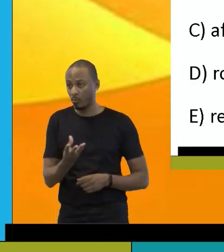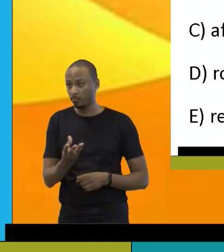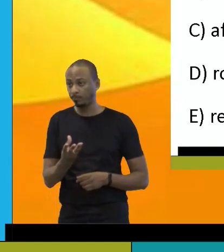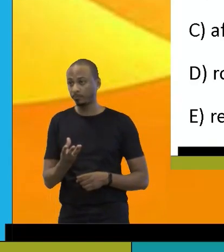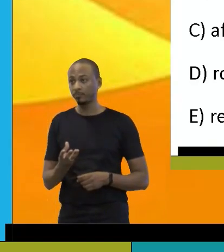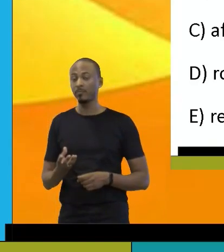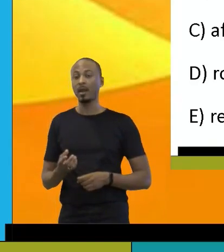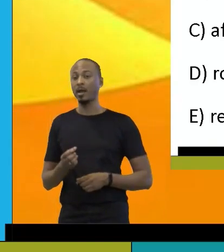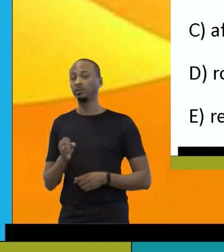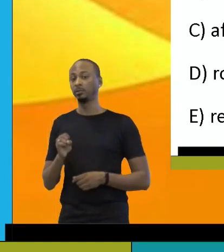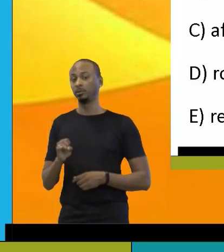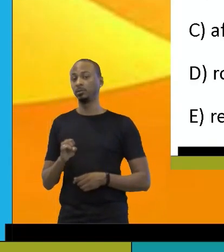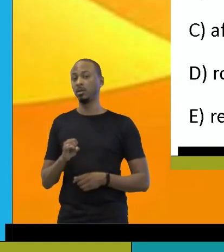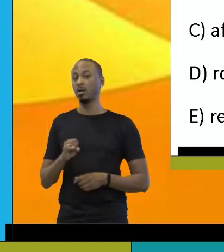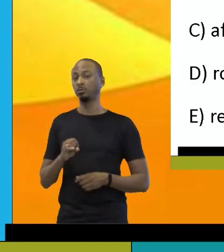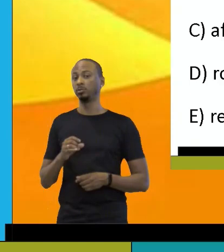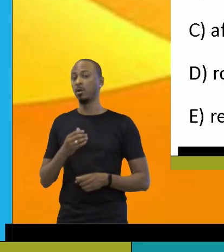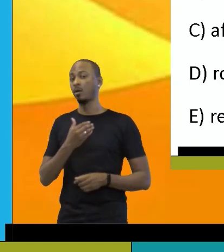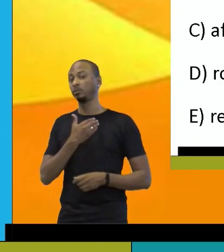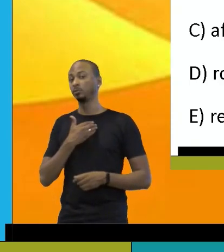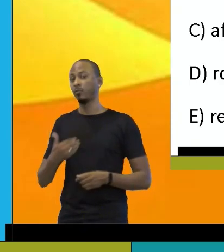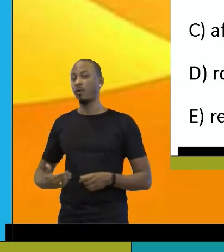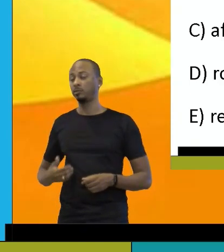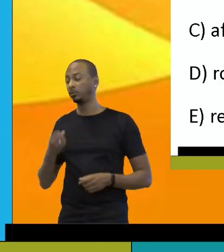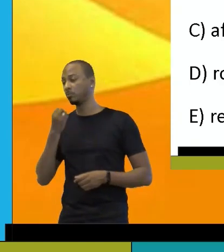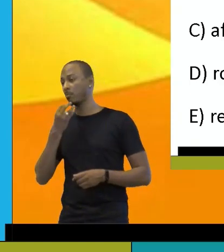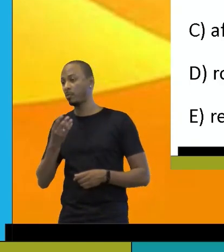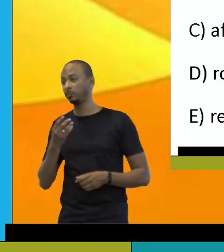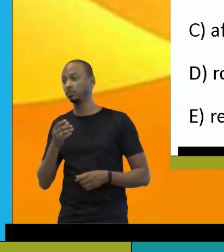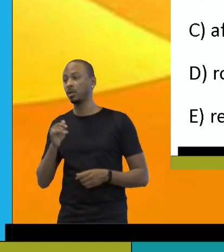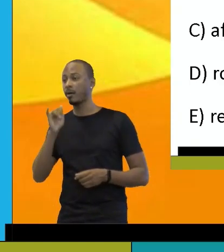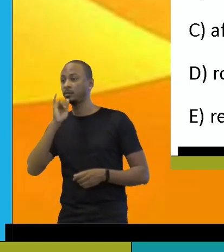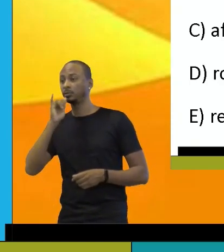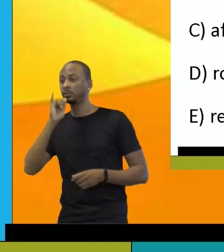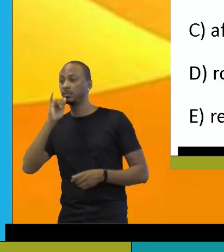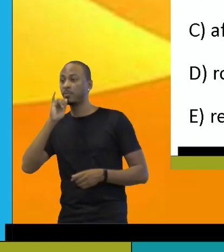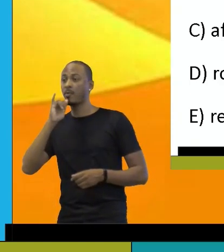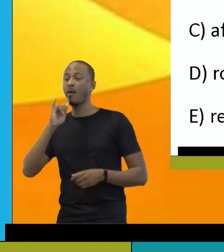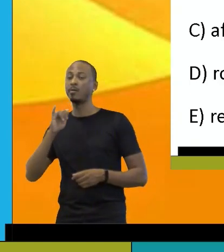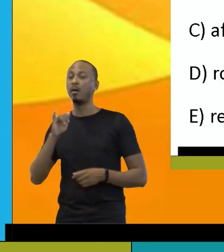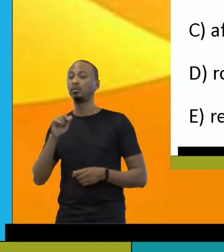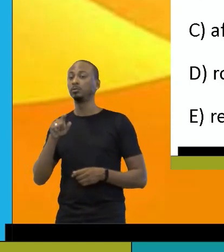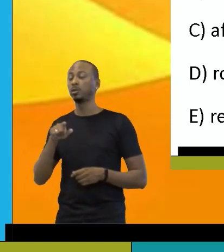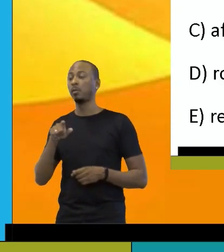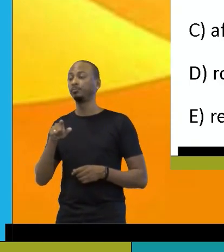no privado tem direito de ser cristão, mas o Pedro, enquanto